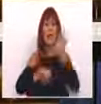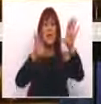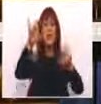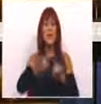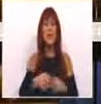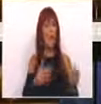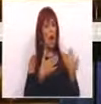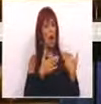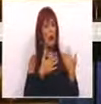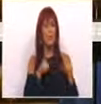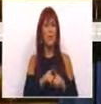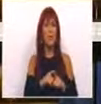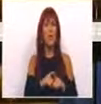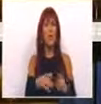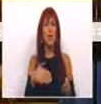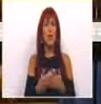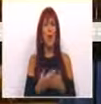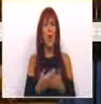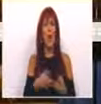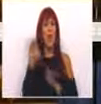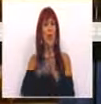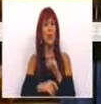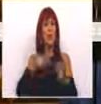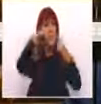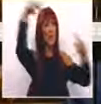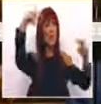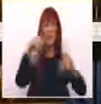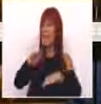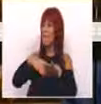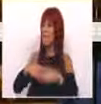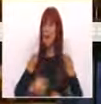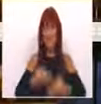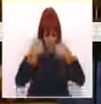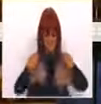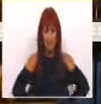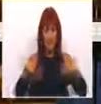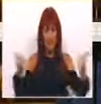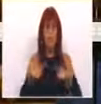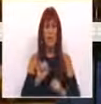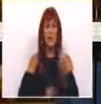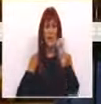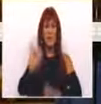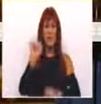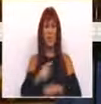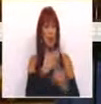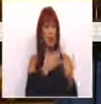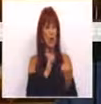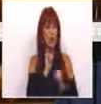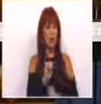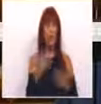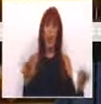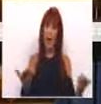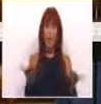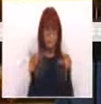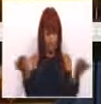descentralização responsável que confira as condições para os autarcas exercerem convenientemente as suas responsabilidades. É isso